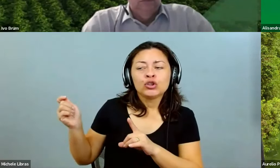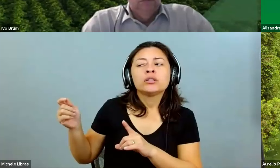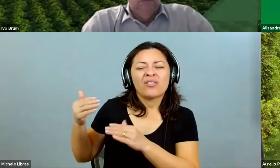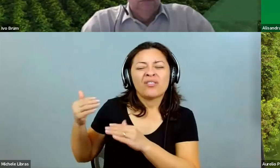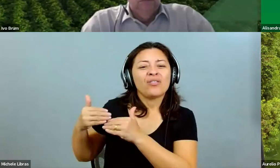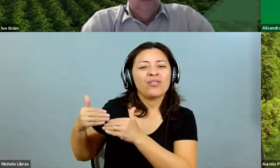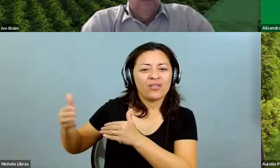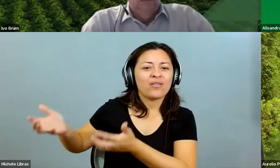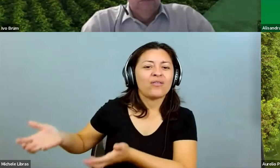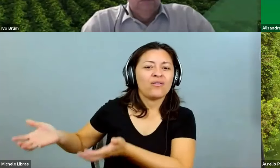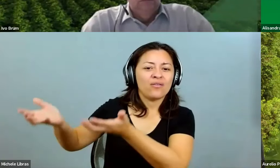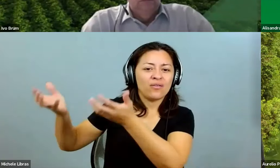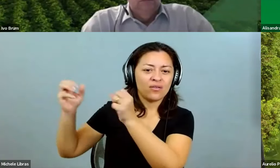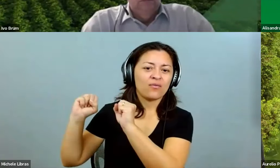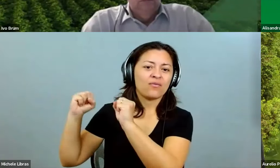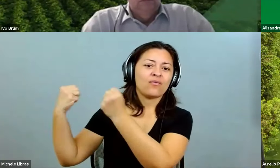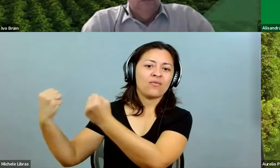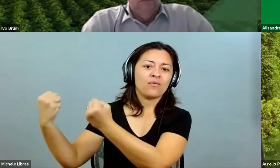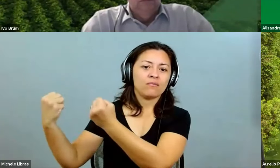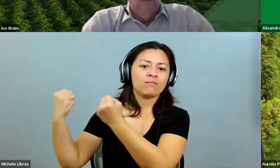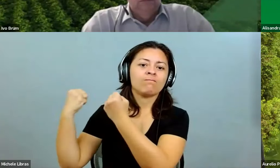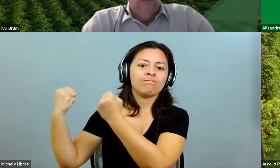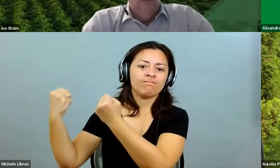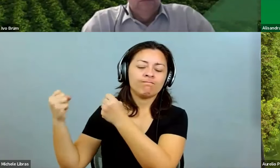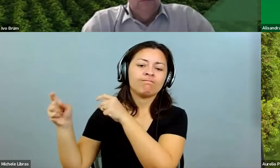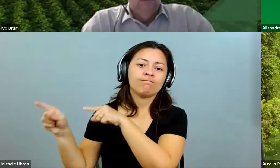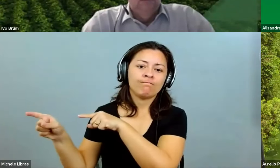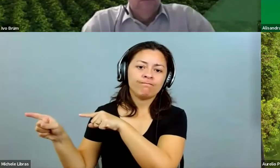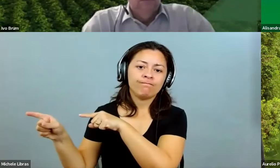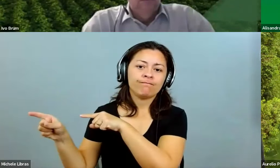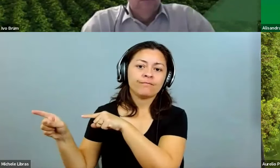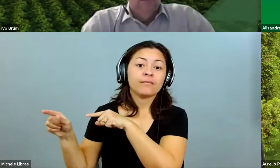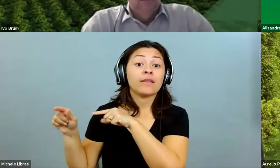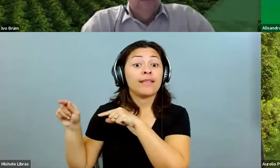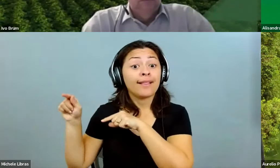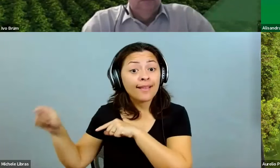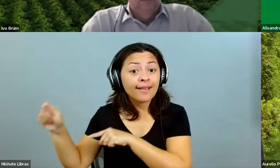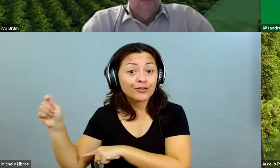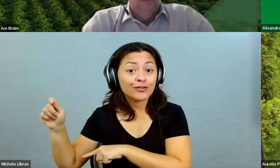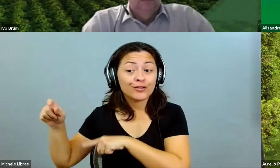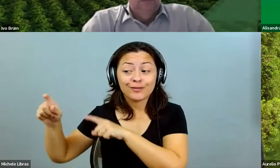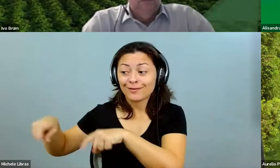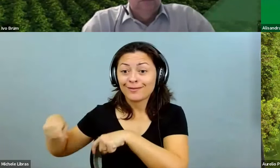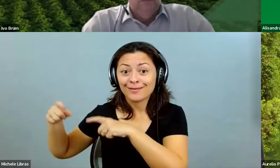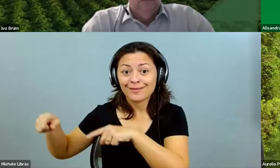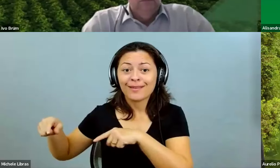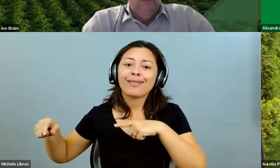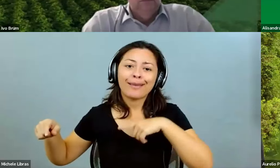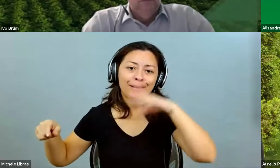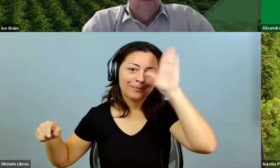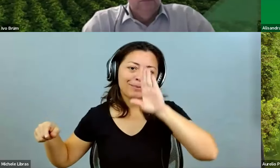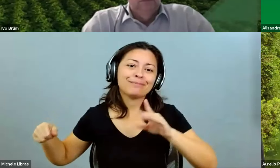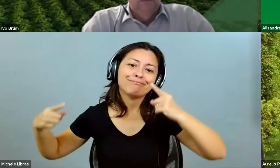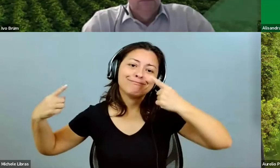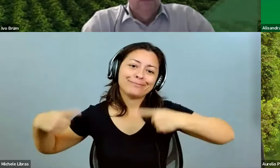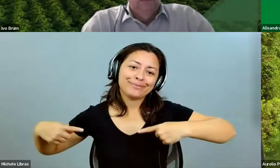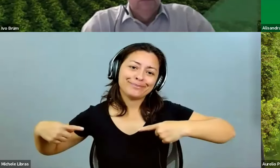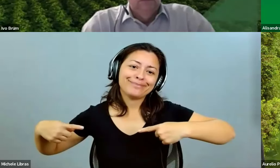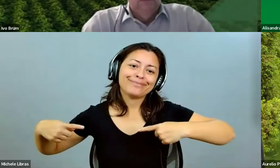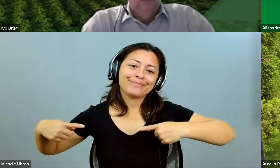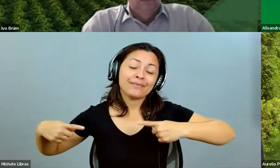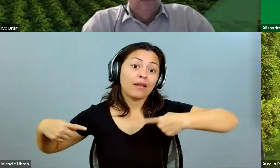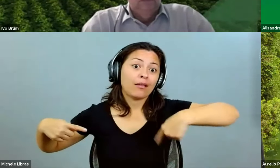Agro mais forte e de certa forma o Agro mais forte na Argentina e é mais competitivo com os brasileiros e e nós